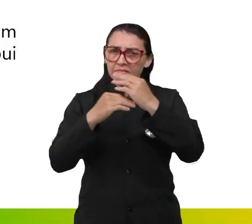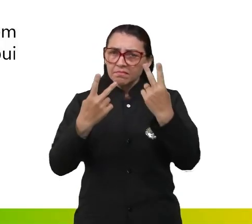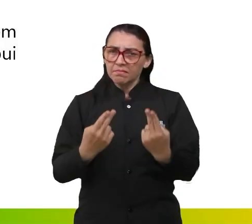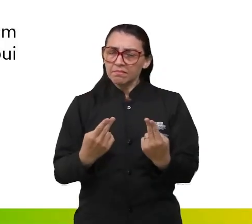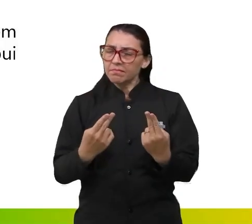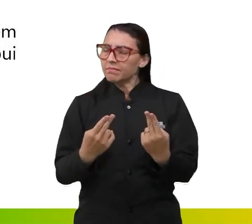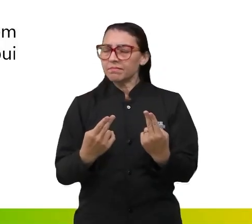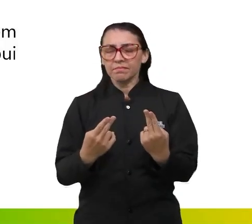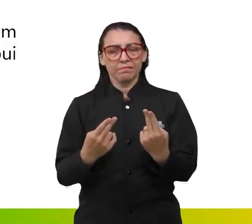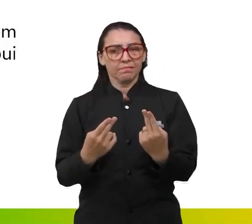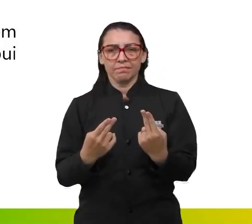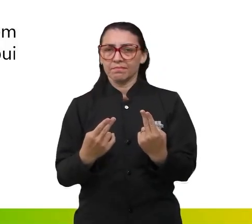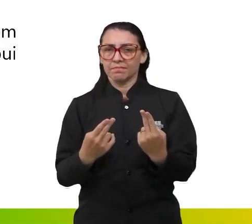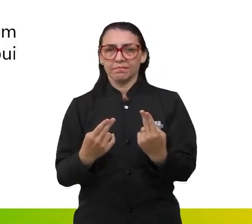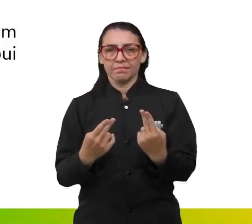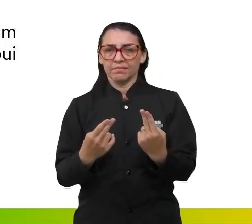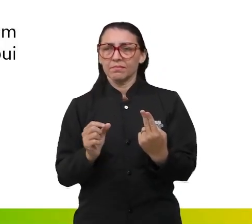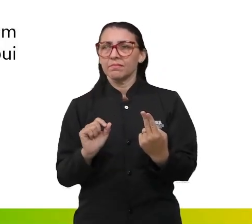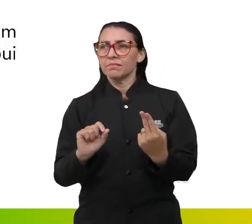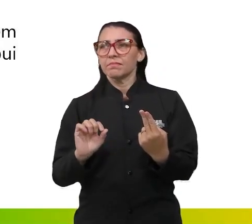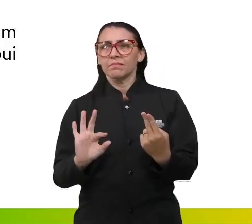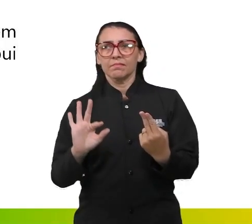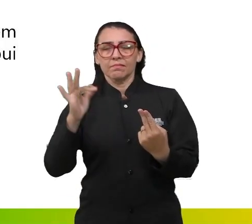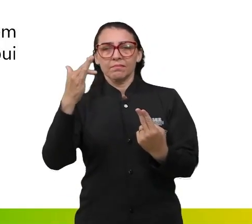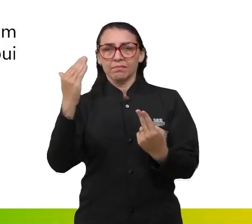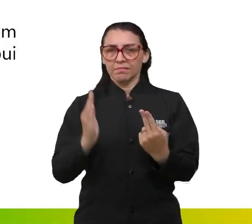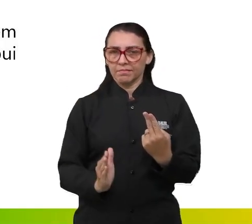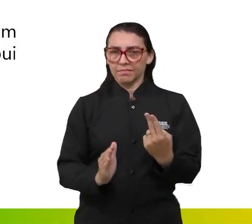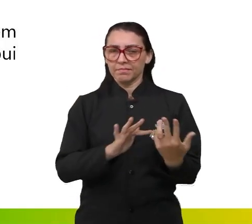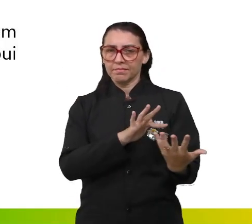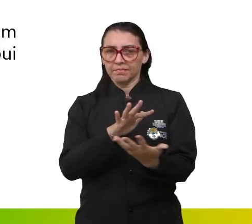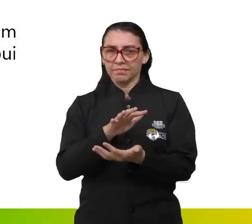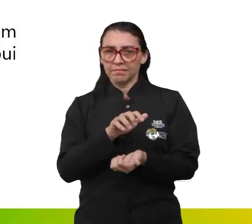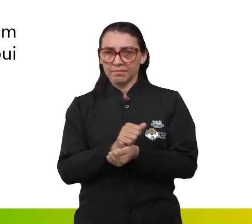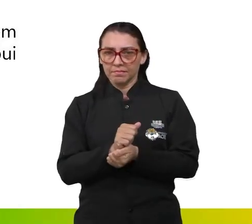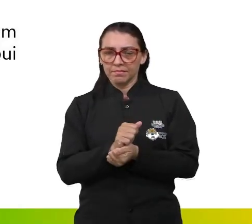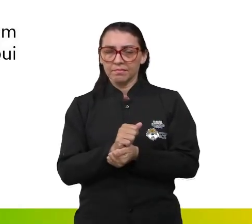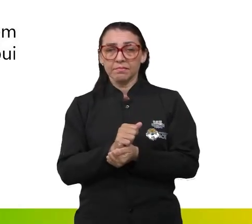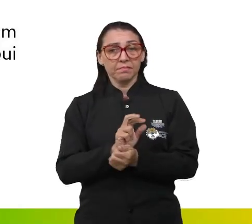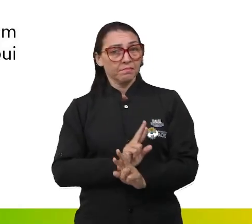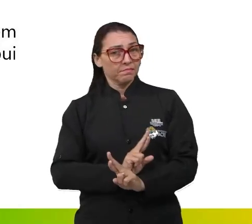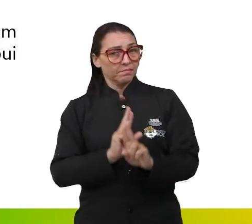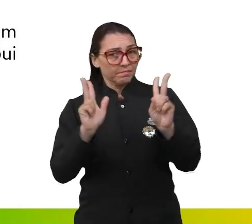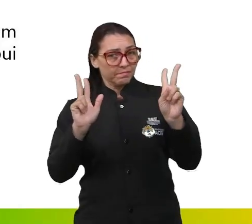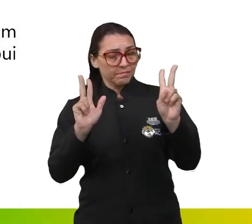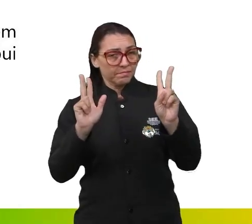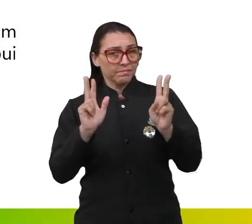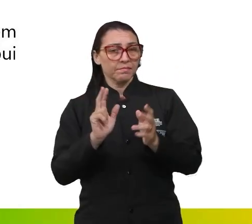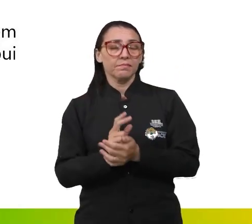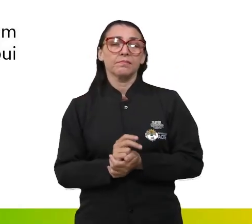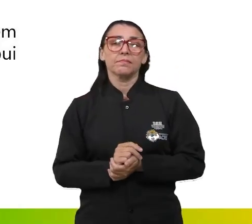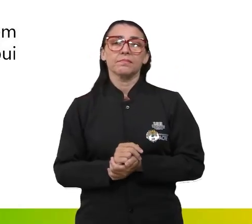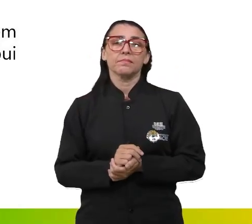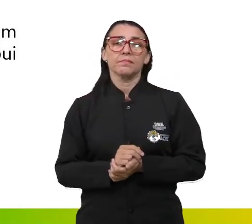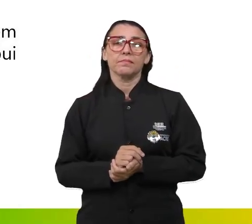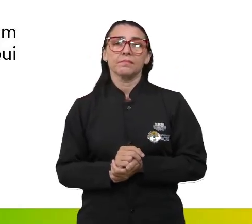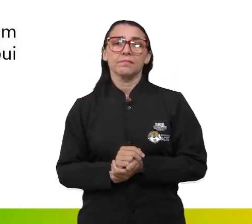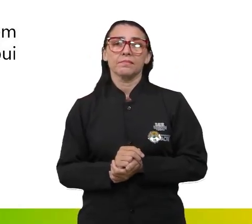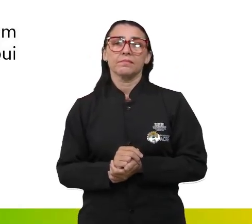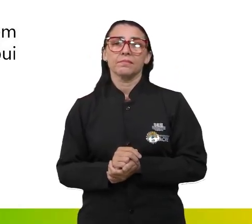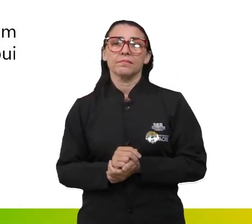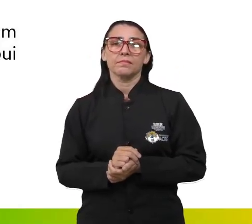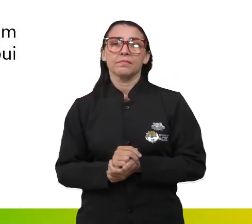Incorreto. O que acontece hoje no Brasil e em várias partes do mundo é justamente o contrário. A renda, muitas vezes,